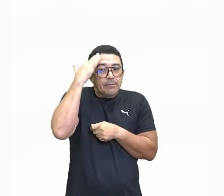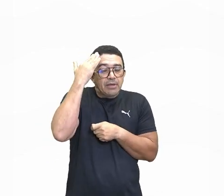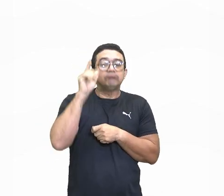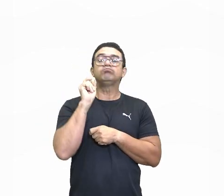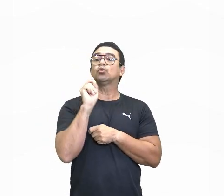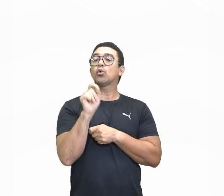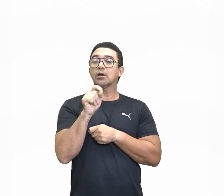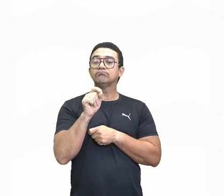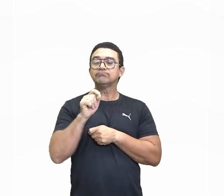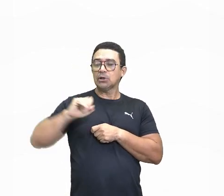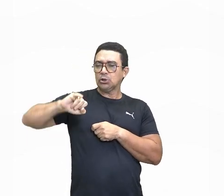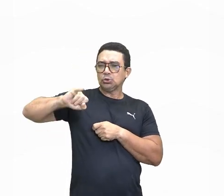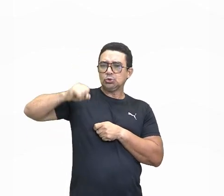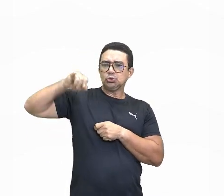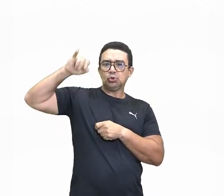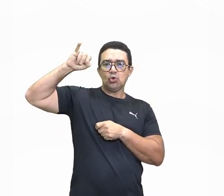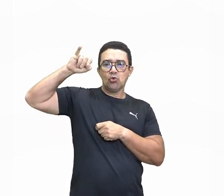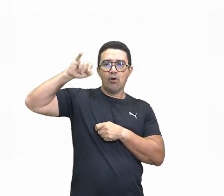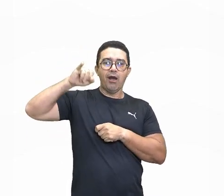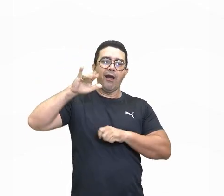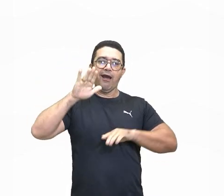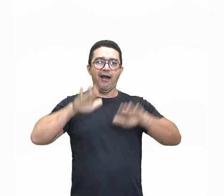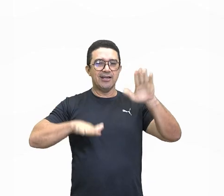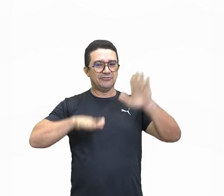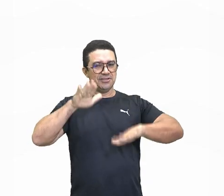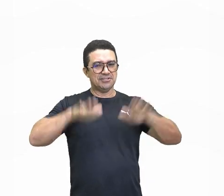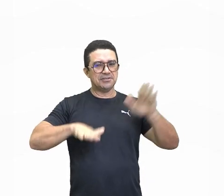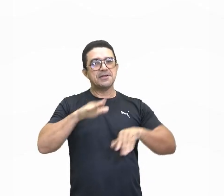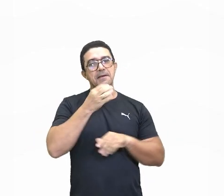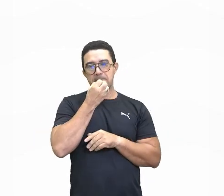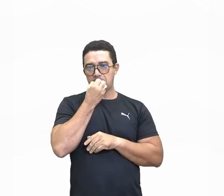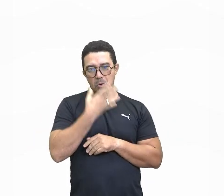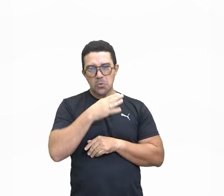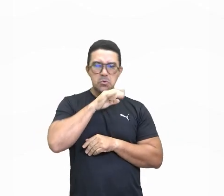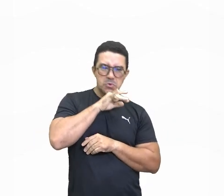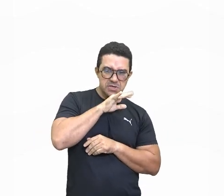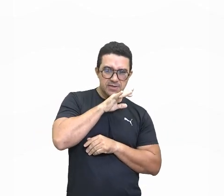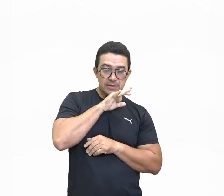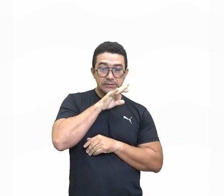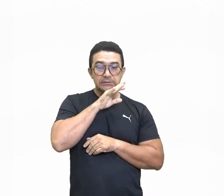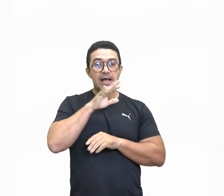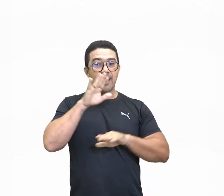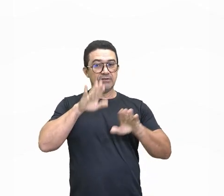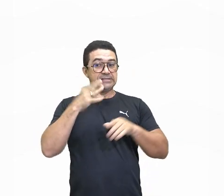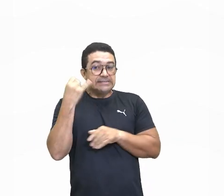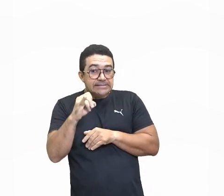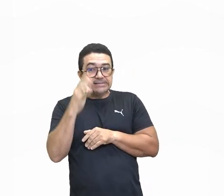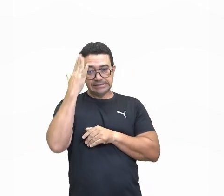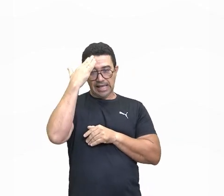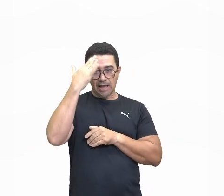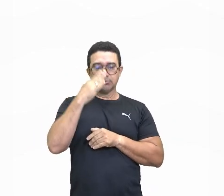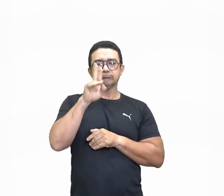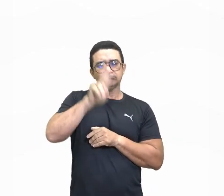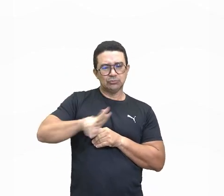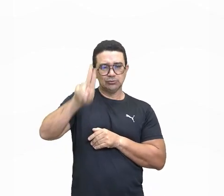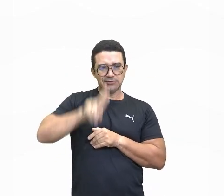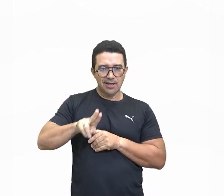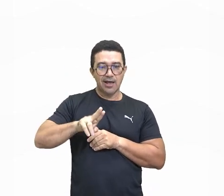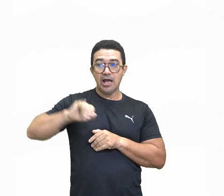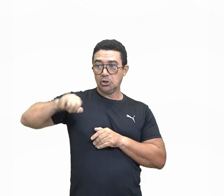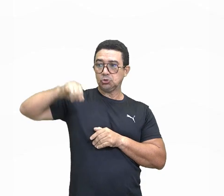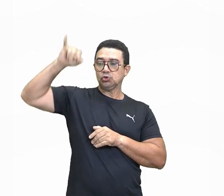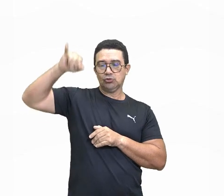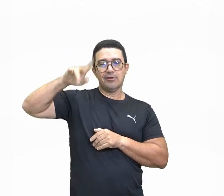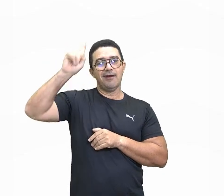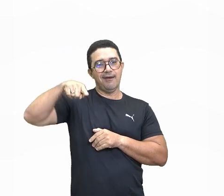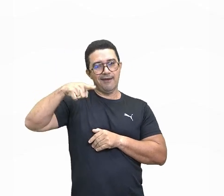os juros, tá? Nem sempre são os vilões do seu bolso. Sabendo usá-los, eles poderão ser um grande